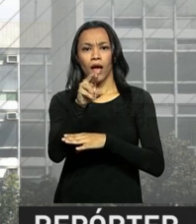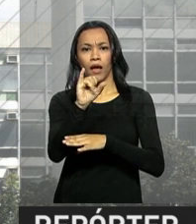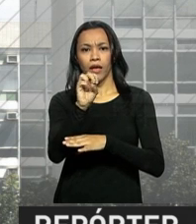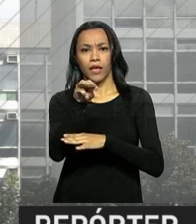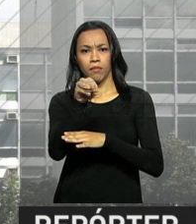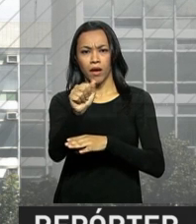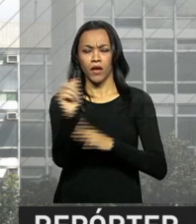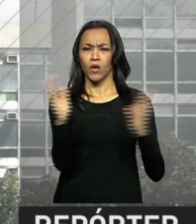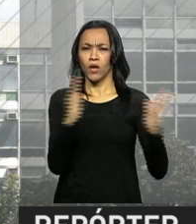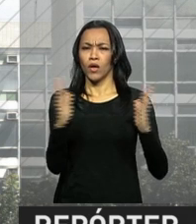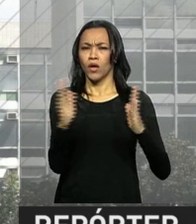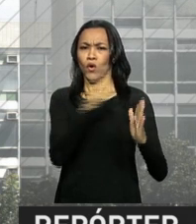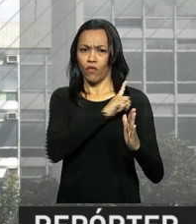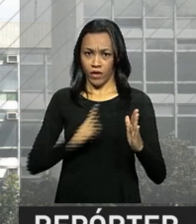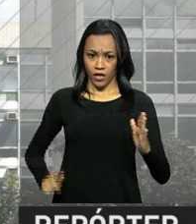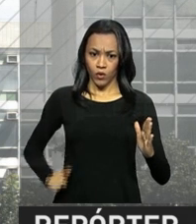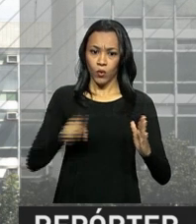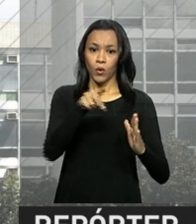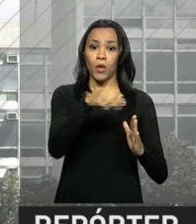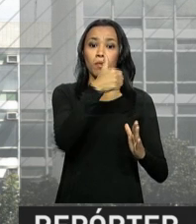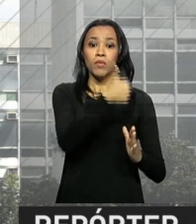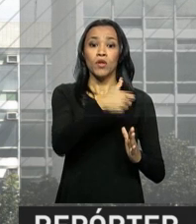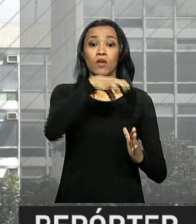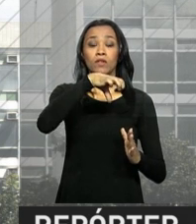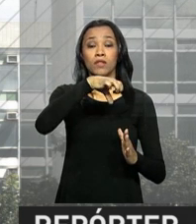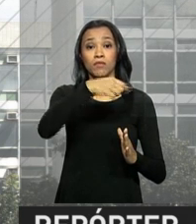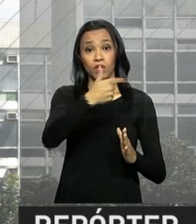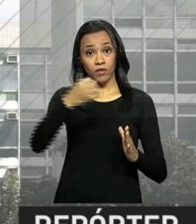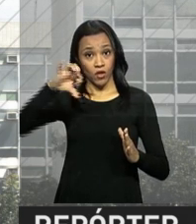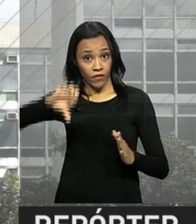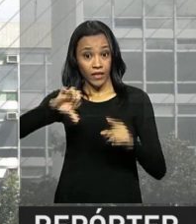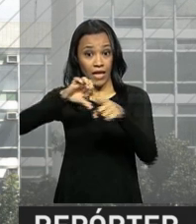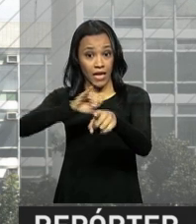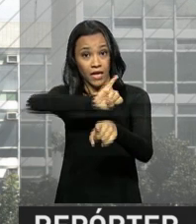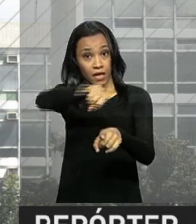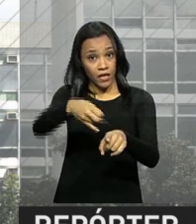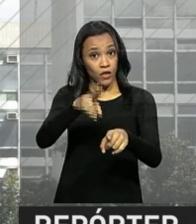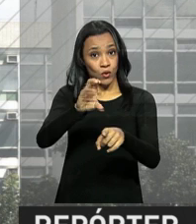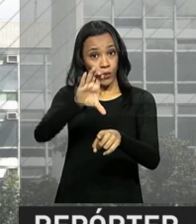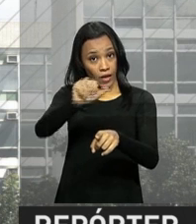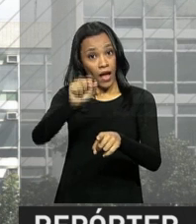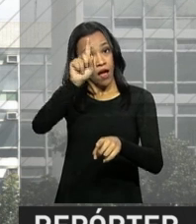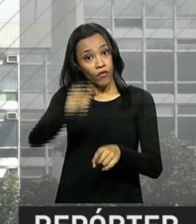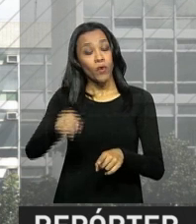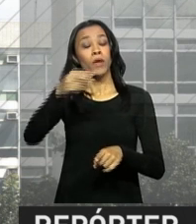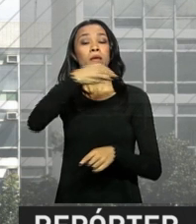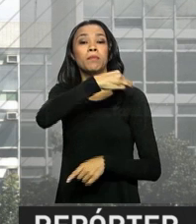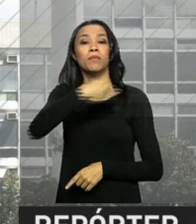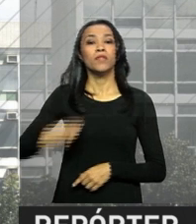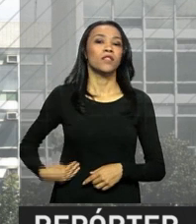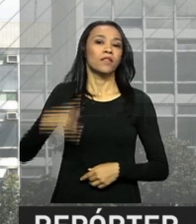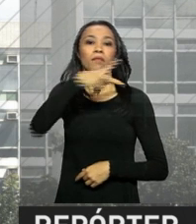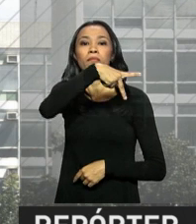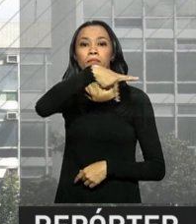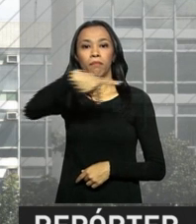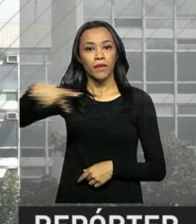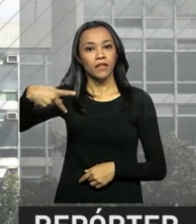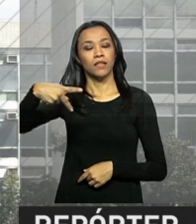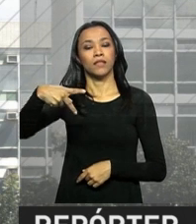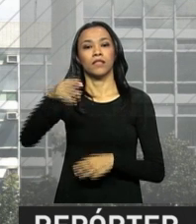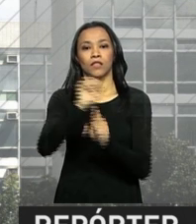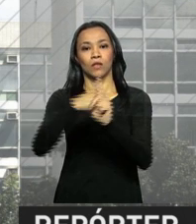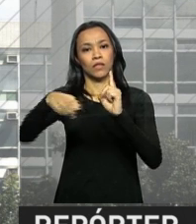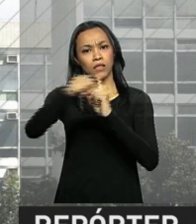estado entre 1988 e 1990. Jucá foi ministro da Previdência Social em 2005, durante o governo